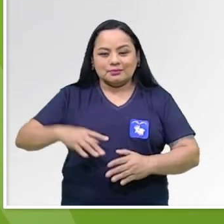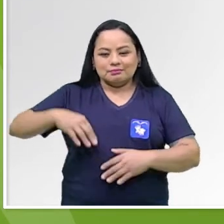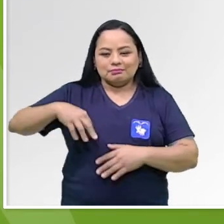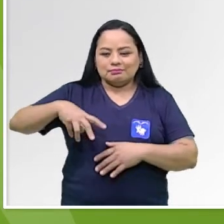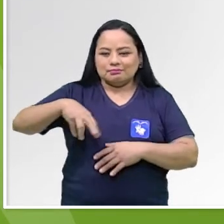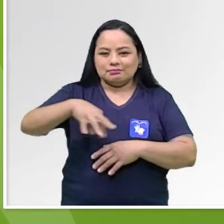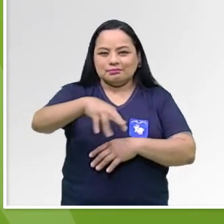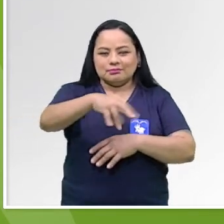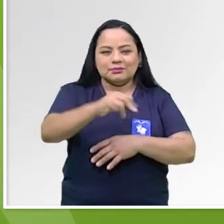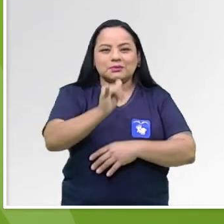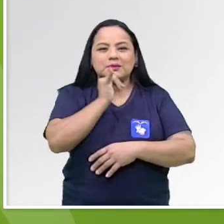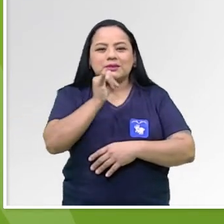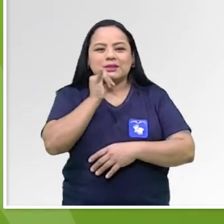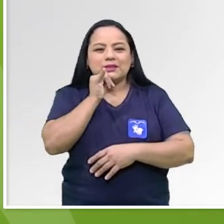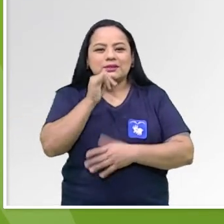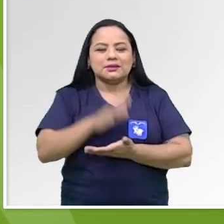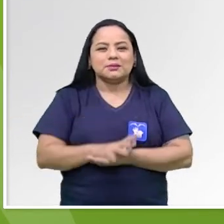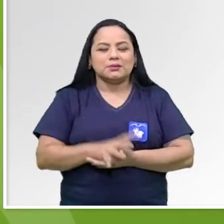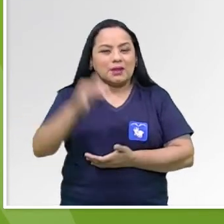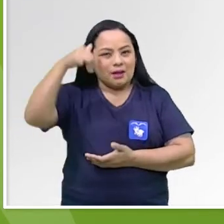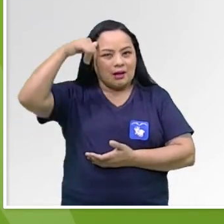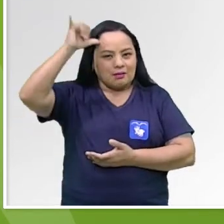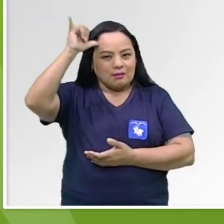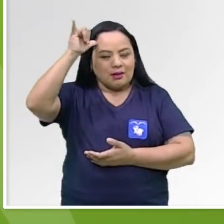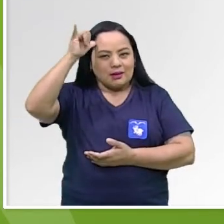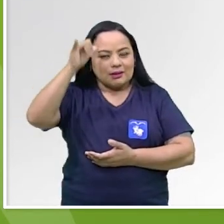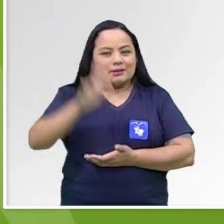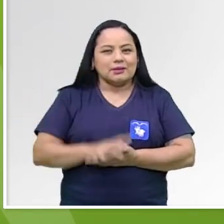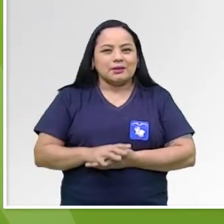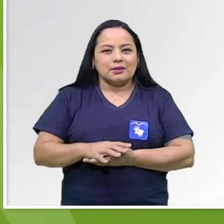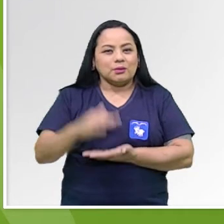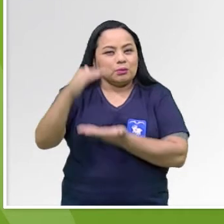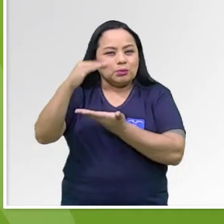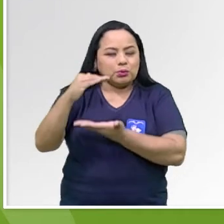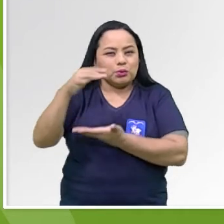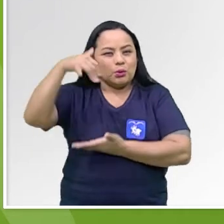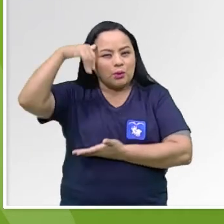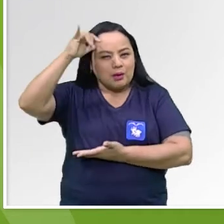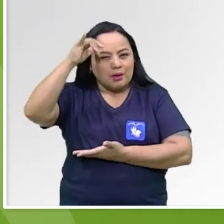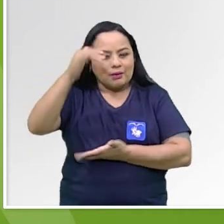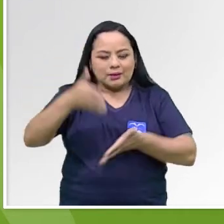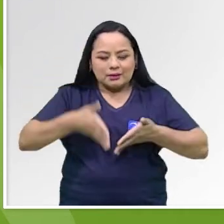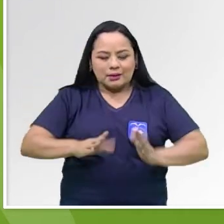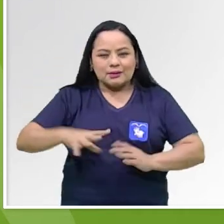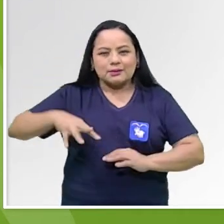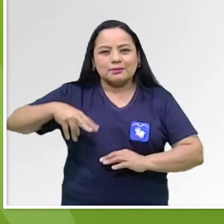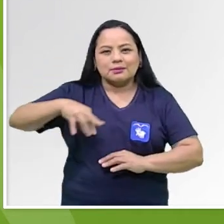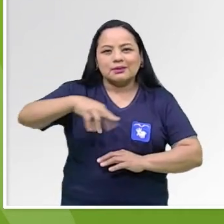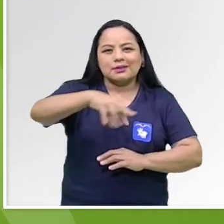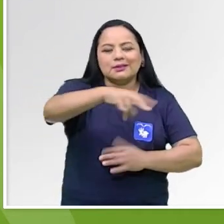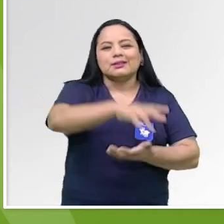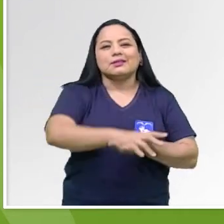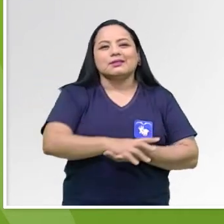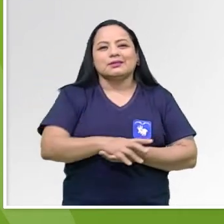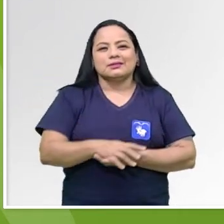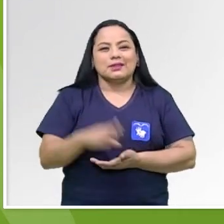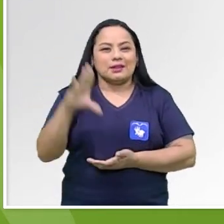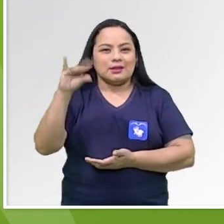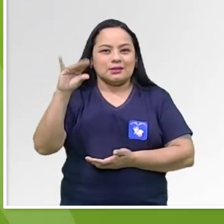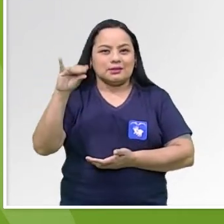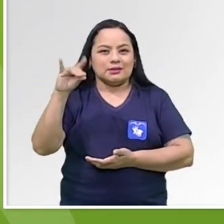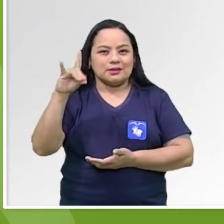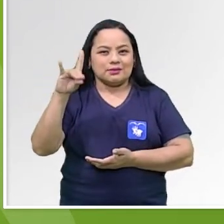dos filhotes dos bezerrinhos da vaca, eles já nascem andando. Tem também ali as girafas, né, também já nascem andando. Então,